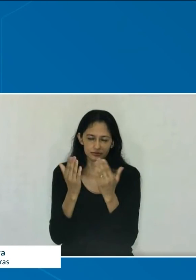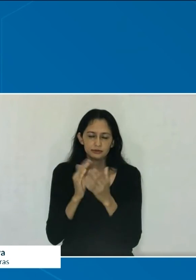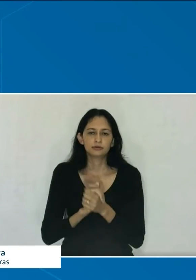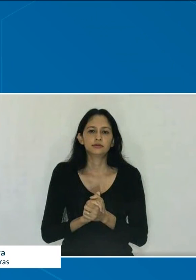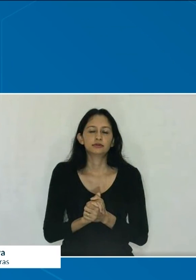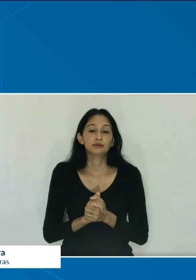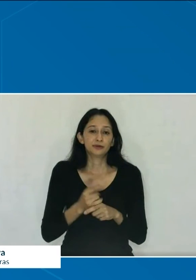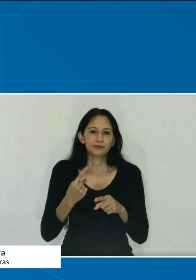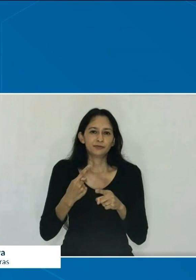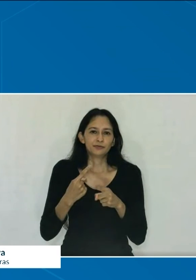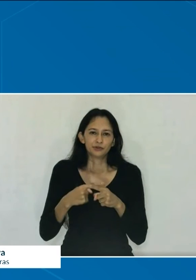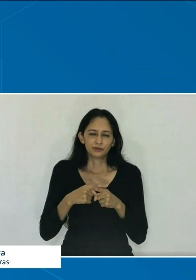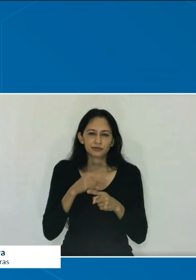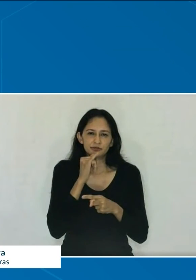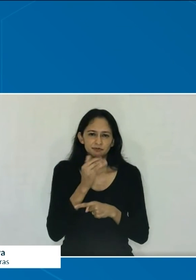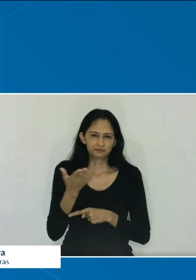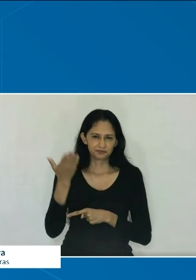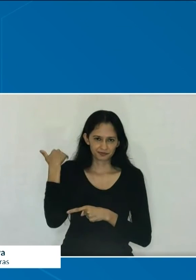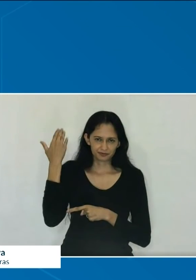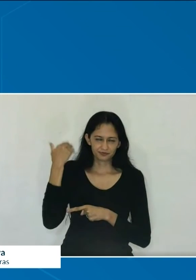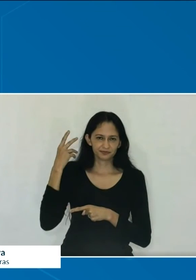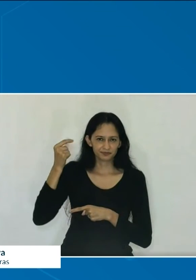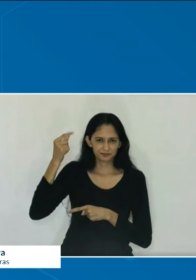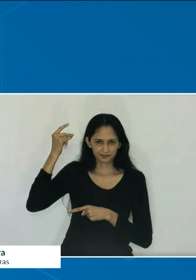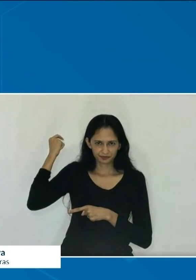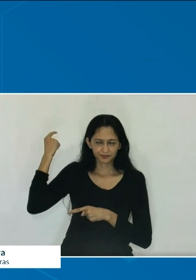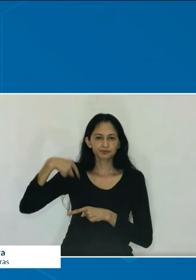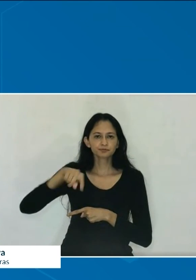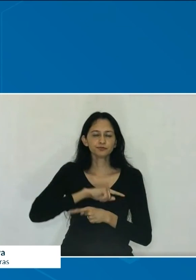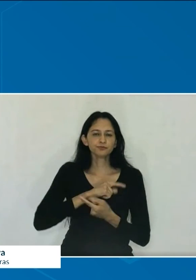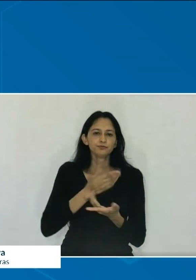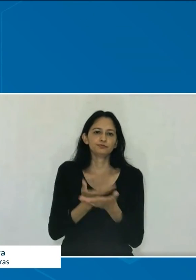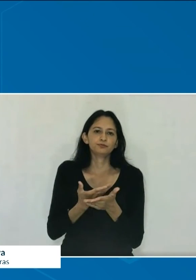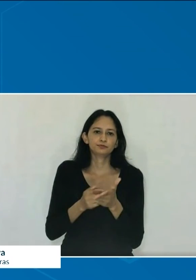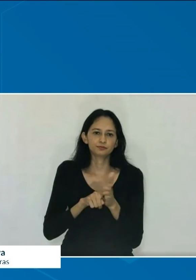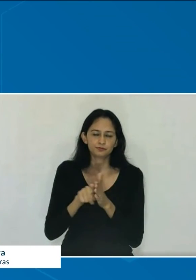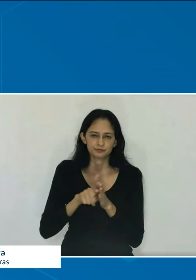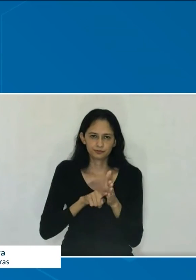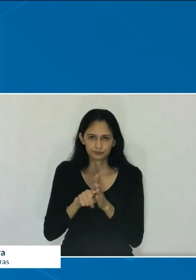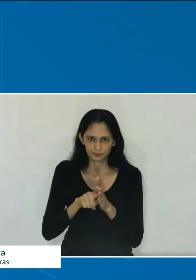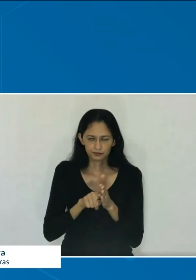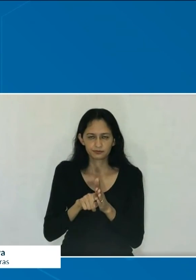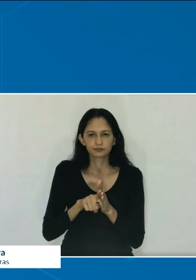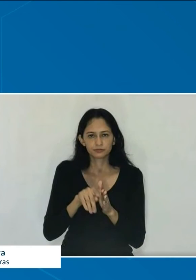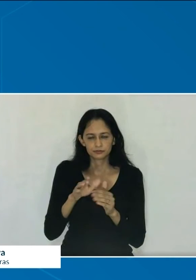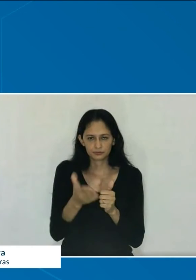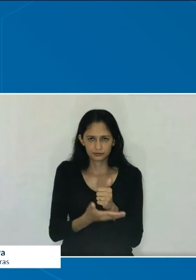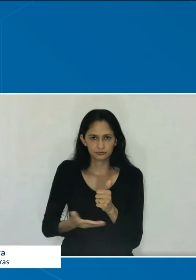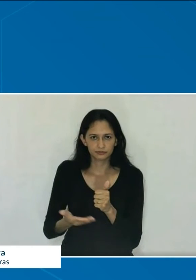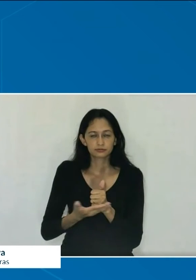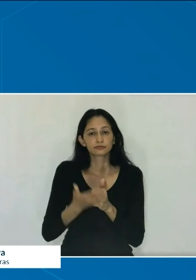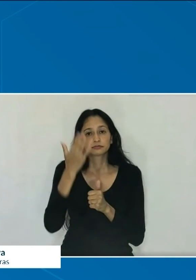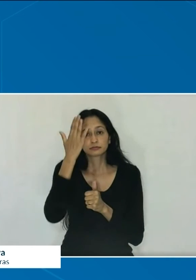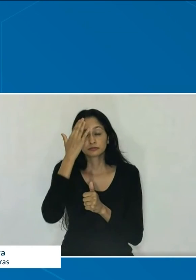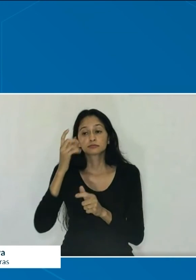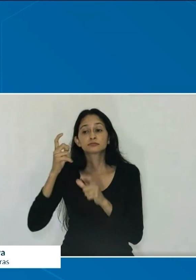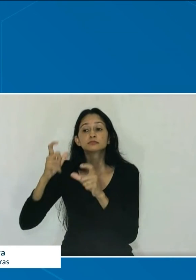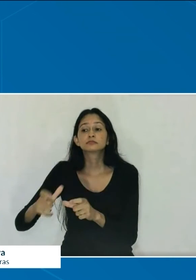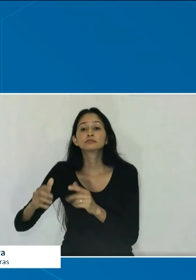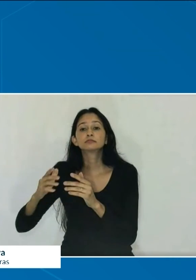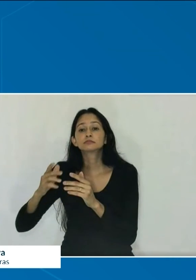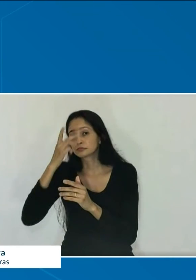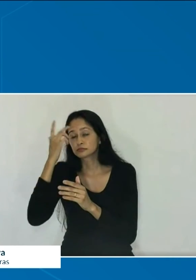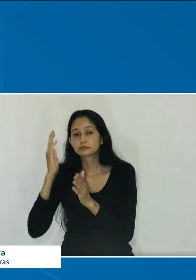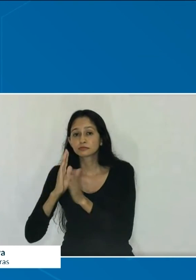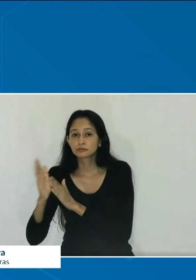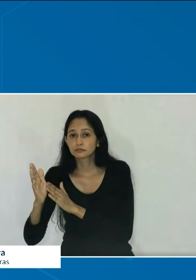Porque, se você pensar, antigamente, para a gente fazer um estudo básico, que a gente chama de OD, que é saber a origem e o destino dos deslocamentos das pessoas,